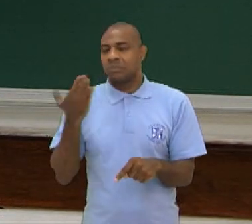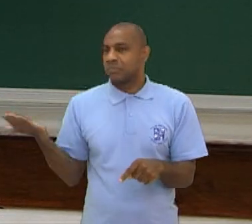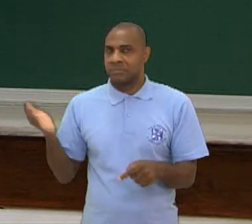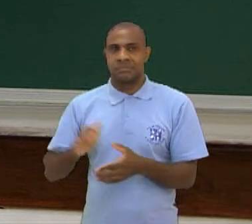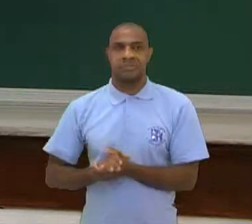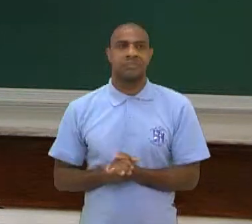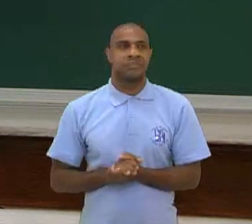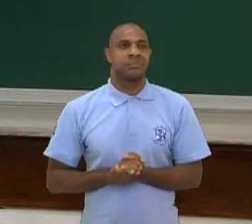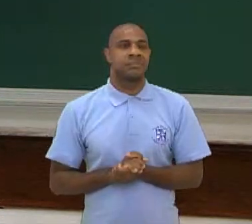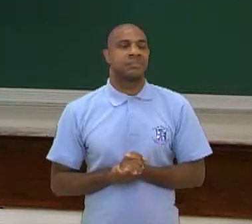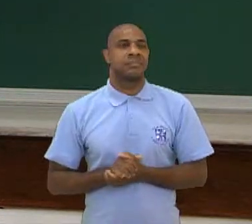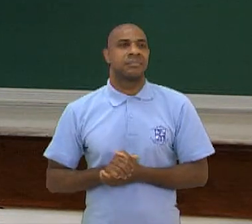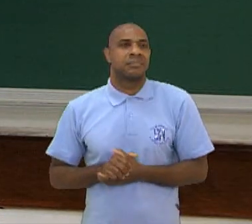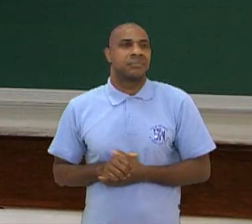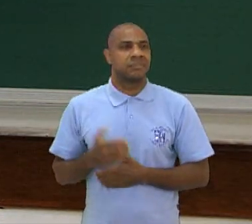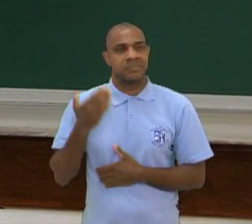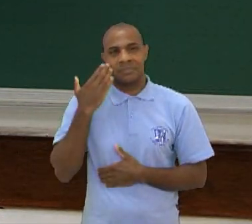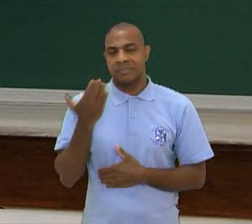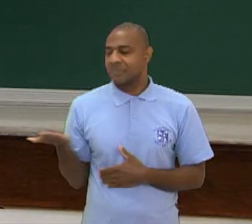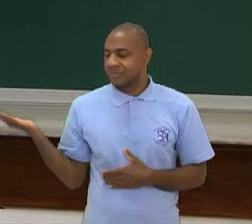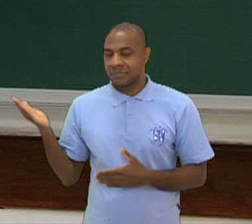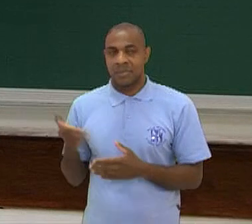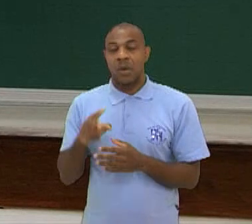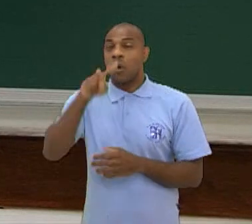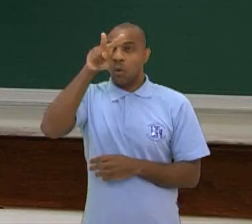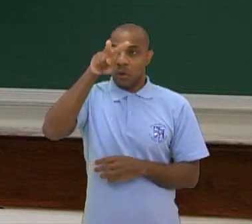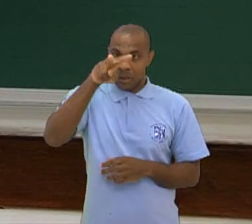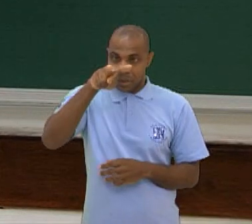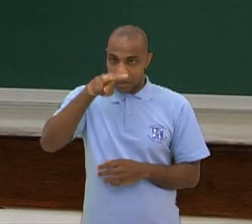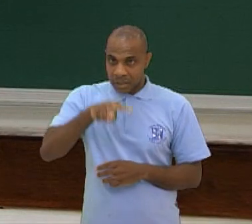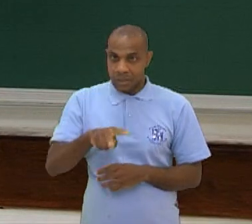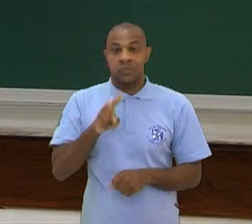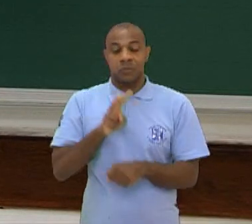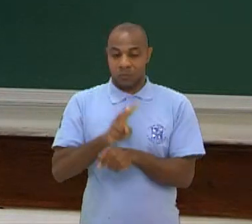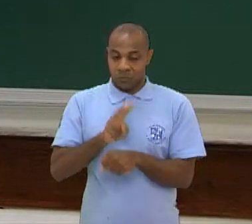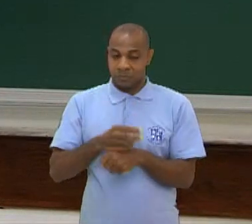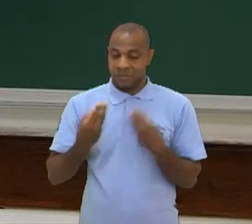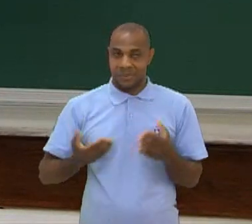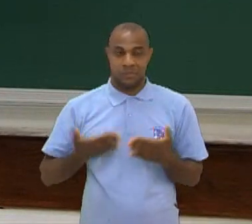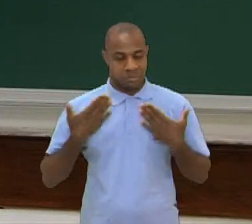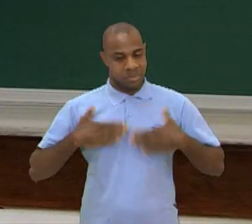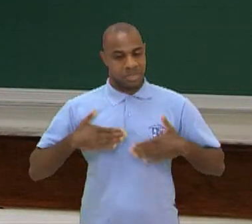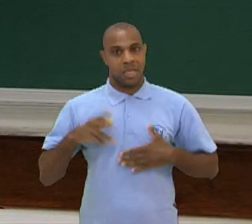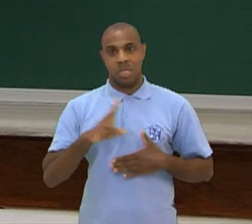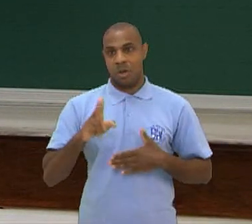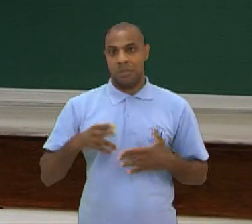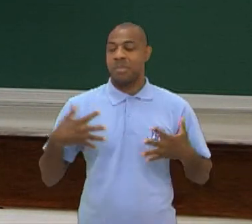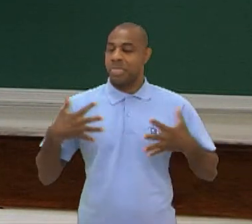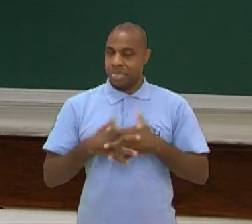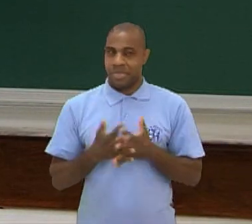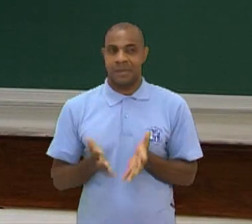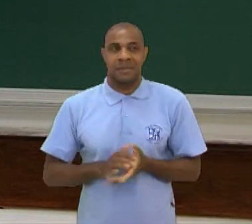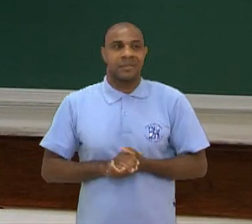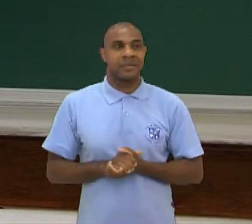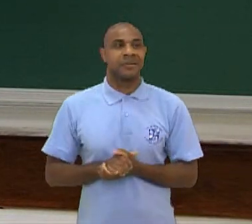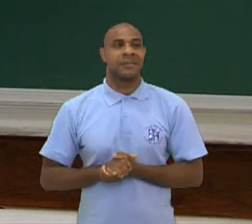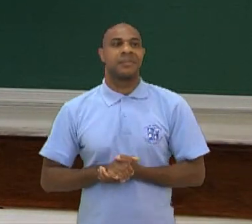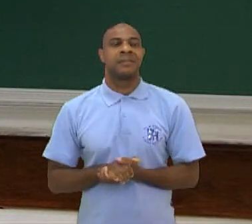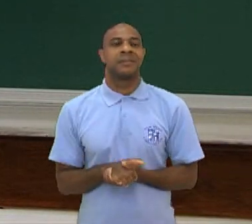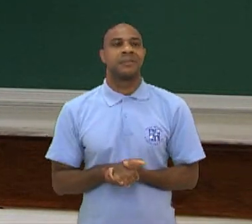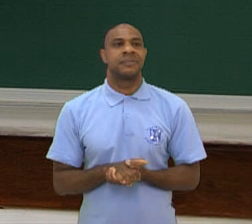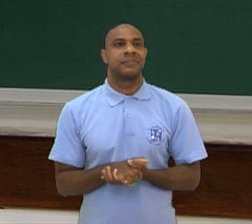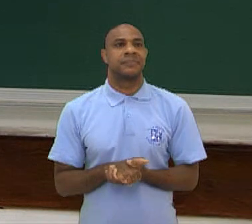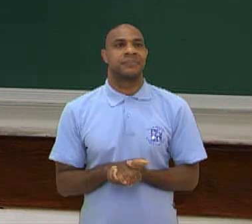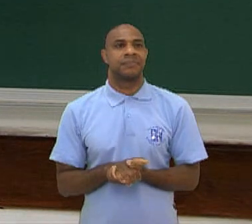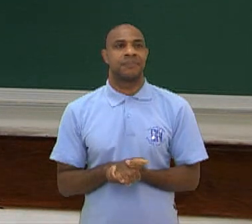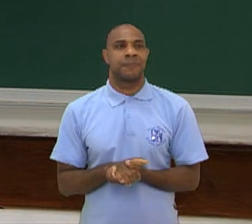cuidar. Mas vejam, né? Olhando com cuidado, você dá conta. Não se desespere com esses nomes e qualquer coisa a gente explica de volta nas aulas de